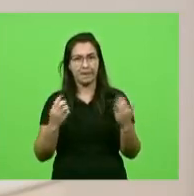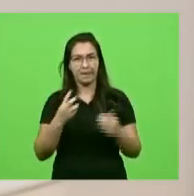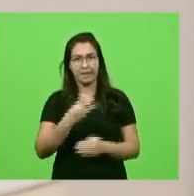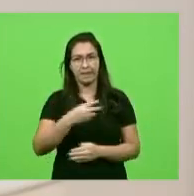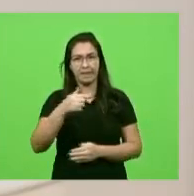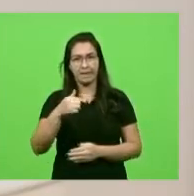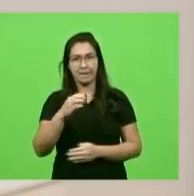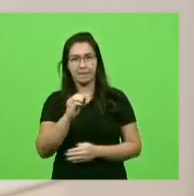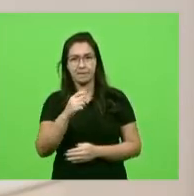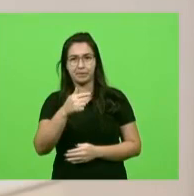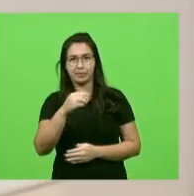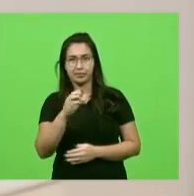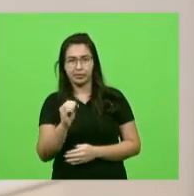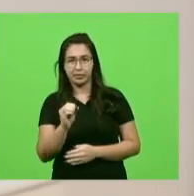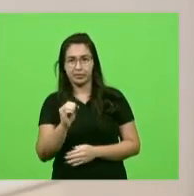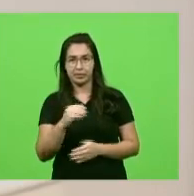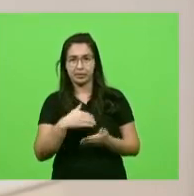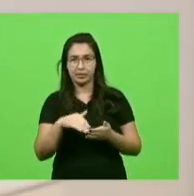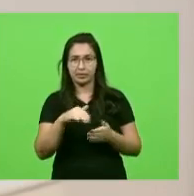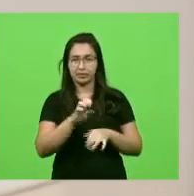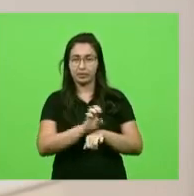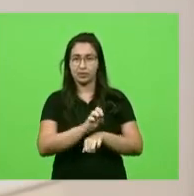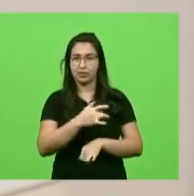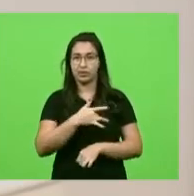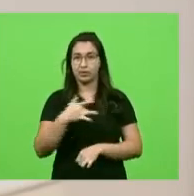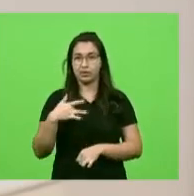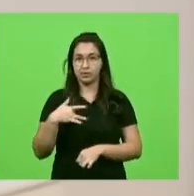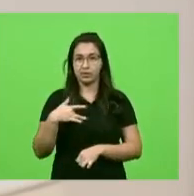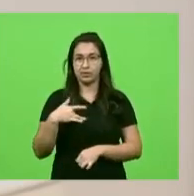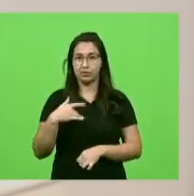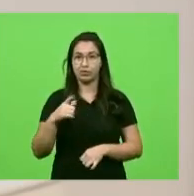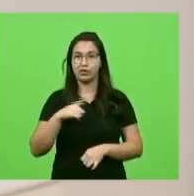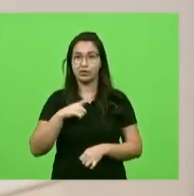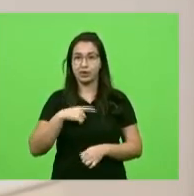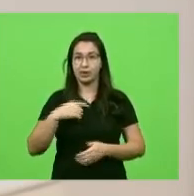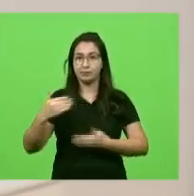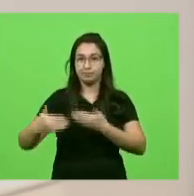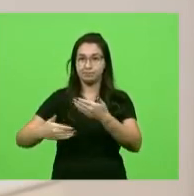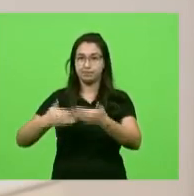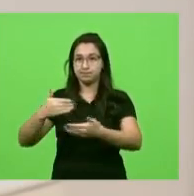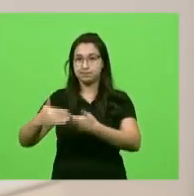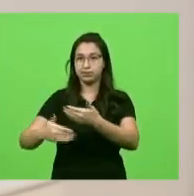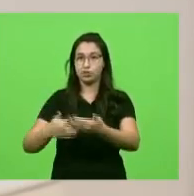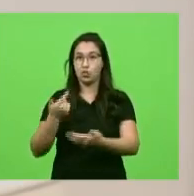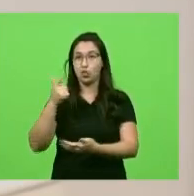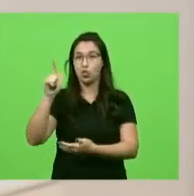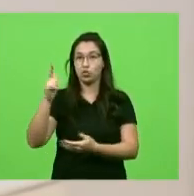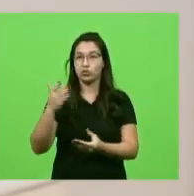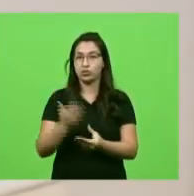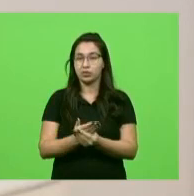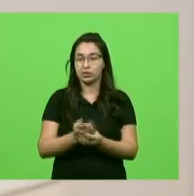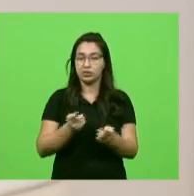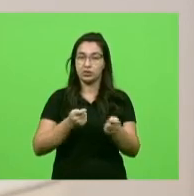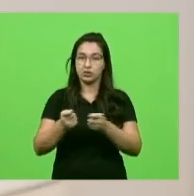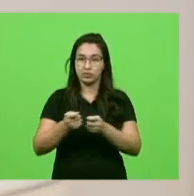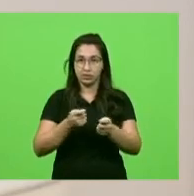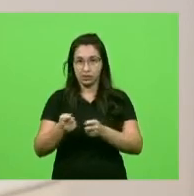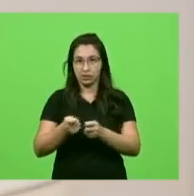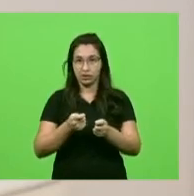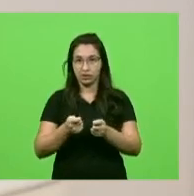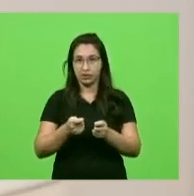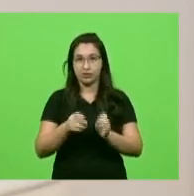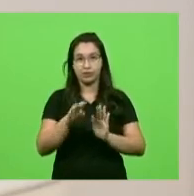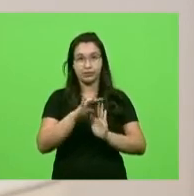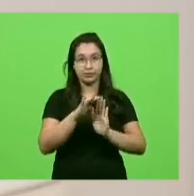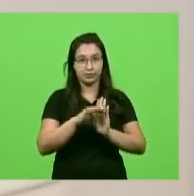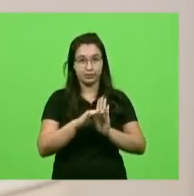37070/2020 da Secretaria de Estado de Saúde, houve a tramitação de outros processos administrativos cujos objetos estavam relacionados